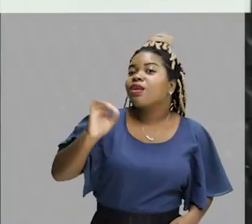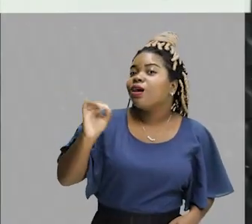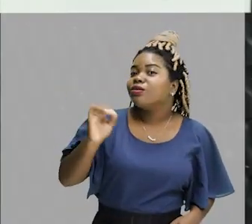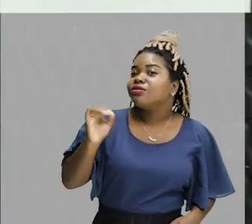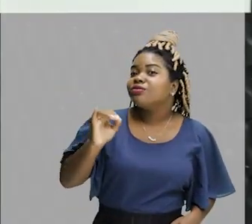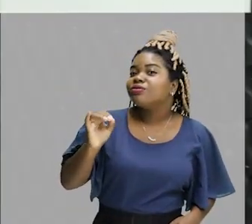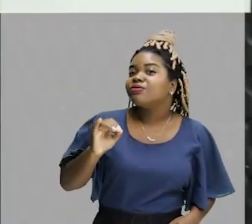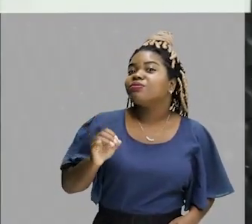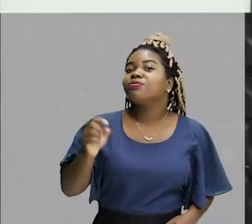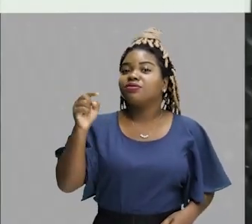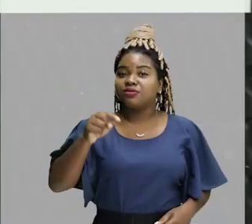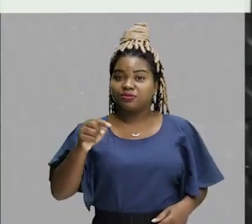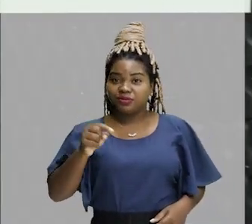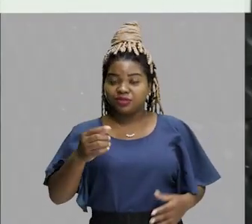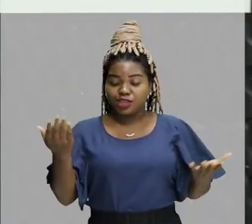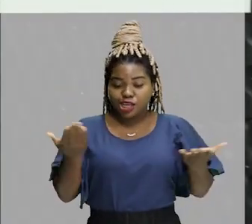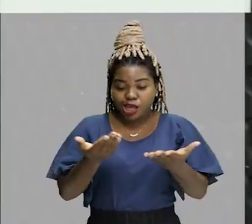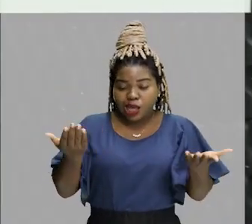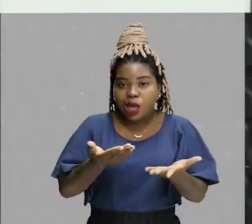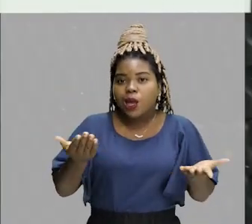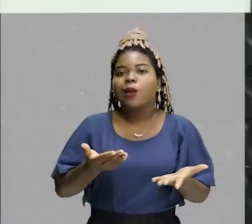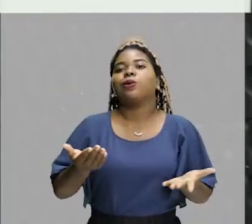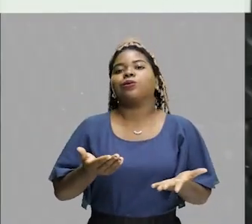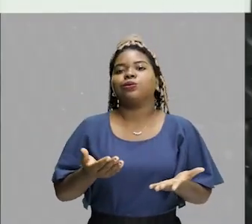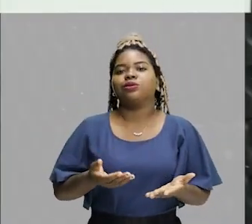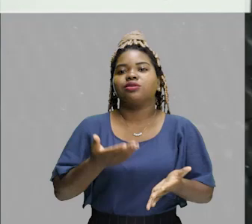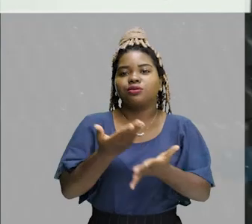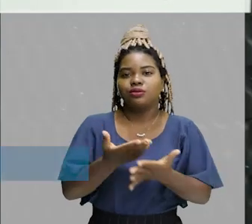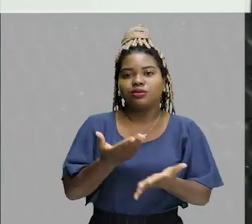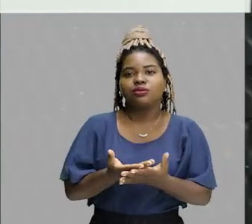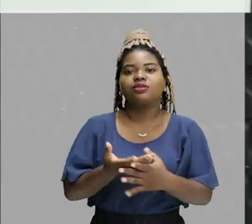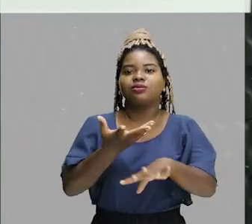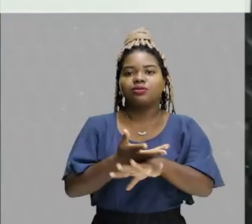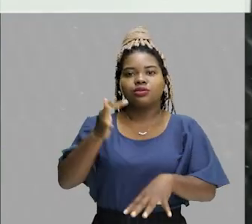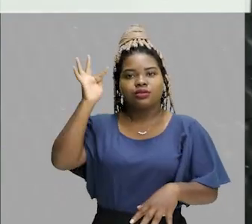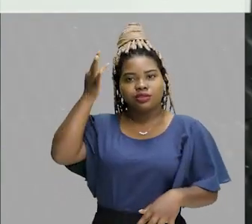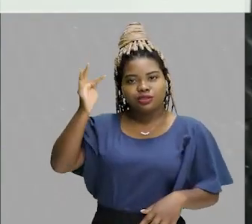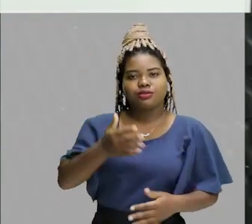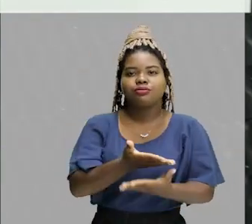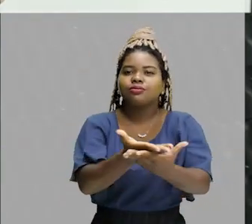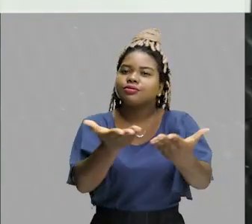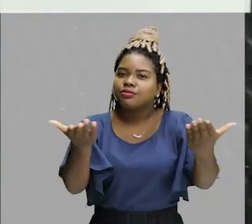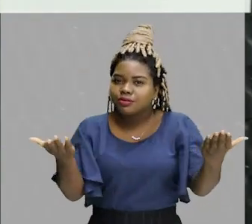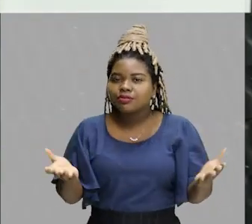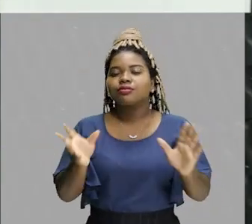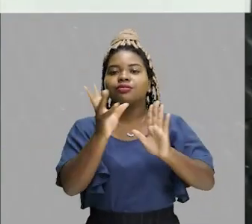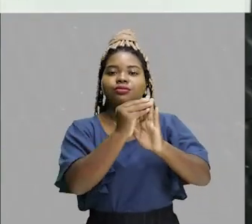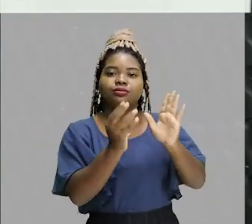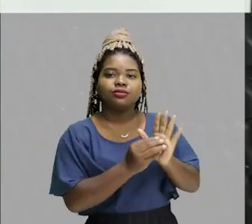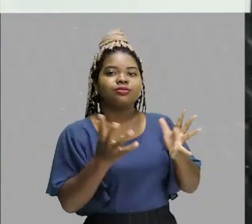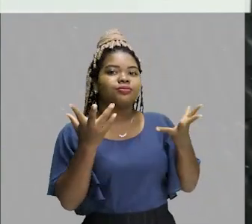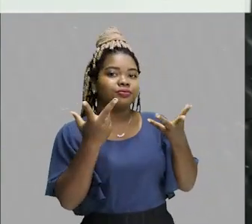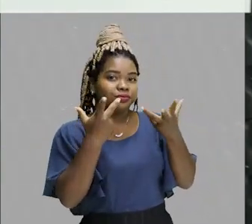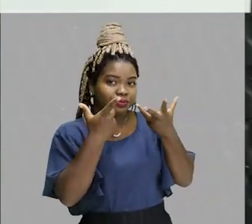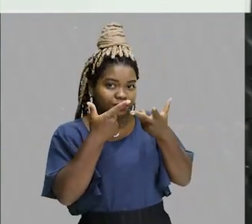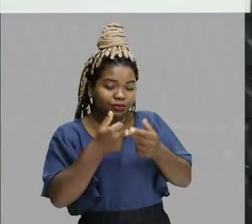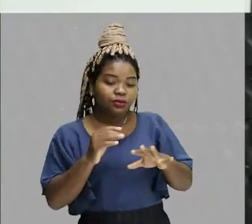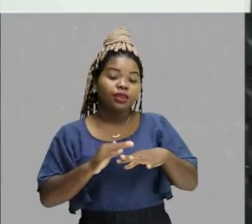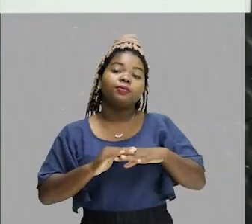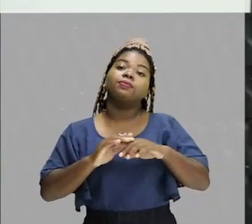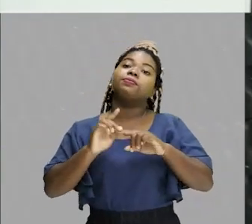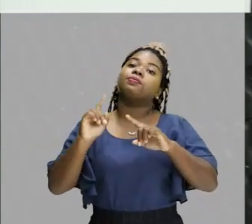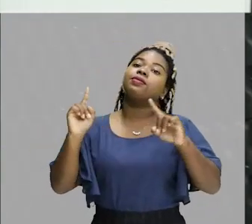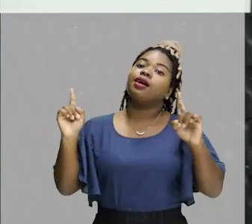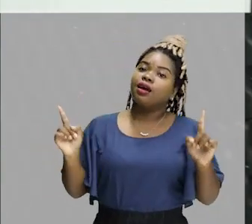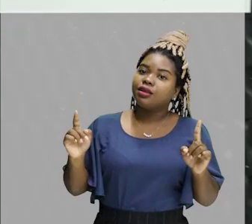meus queridos alunos, nós estamos aqui mais uma vez com uma aula de filosofia para vocês, trazendo um conteúdo maravilhoso, mas eu quero te